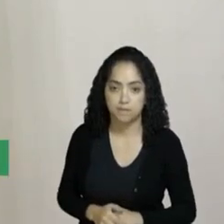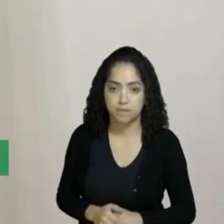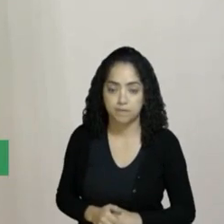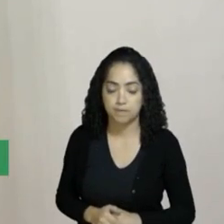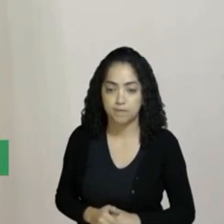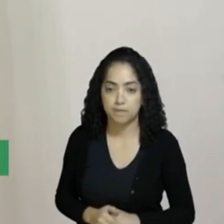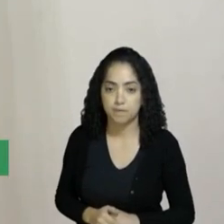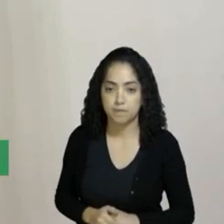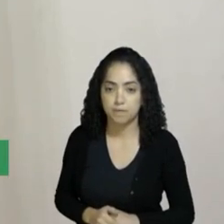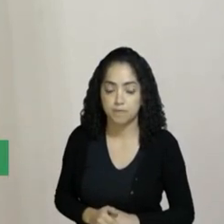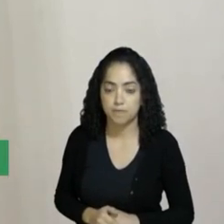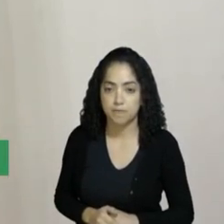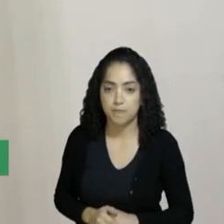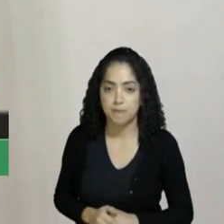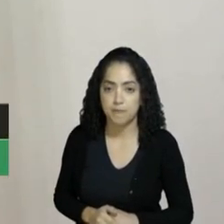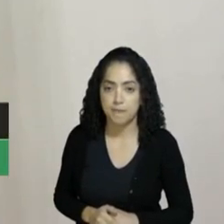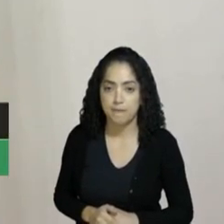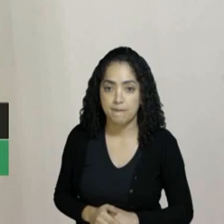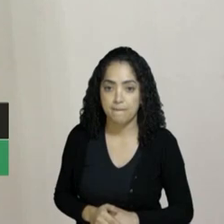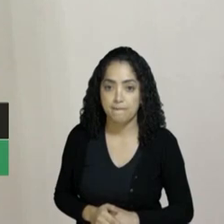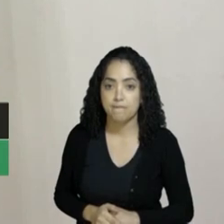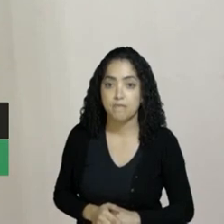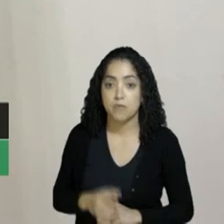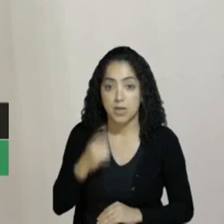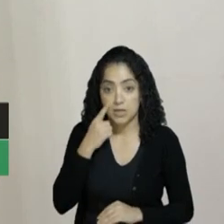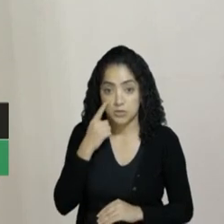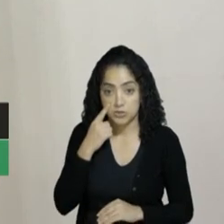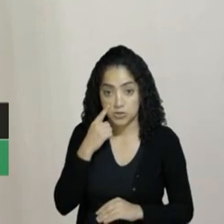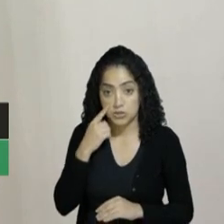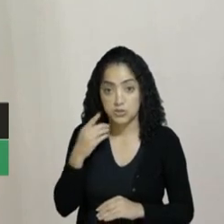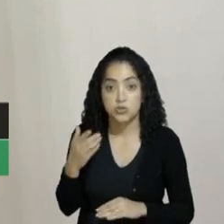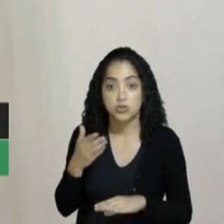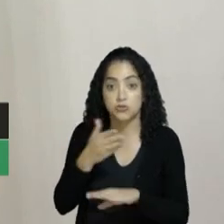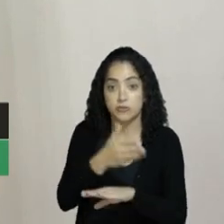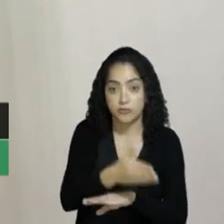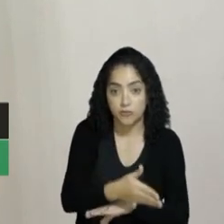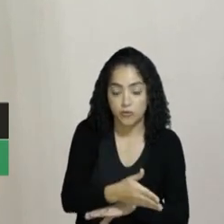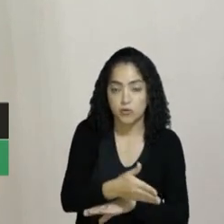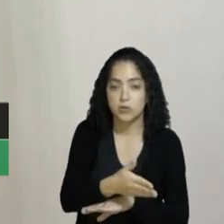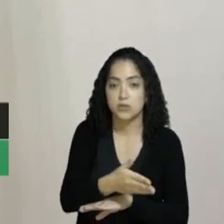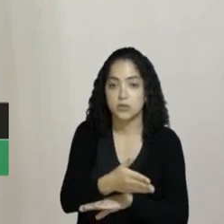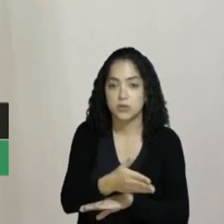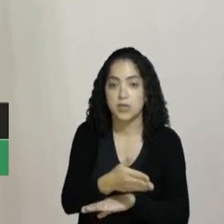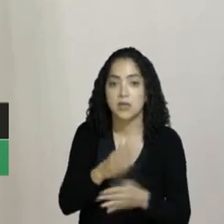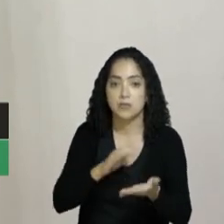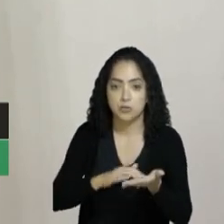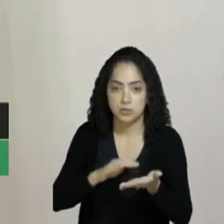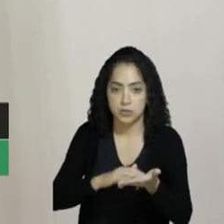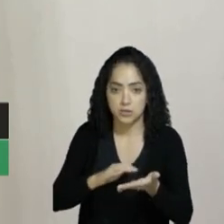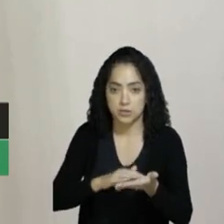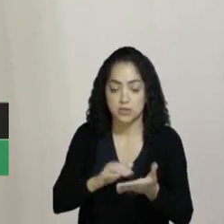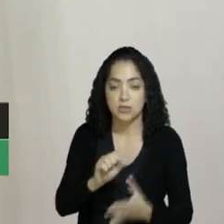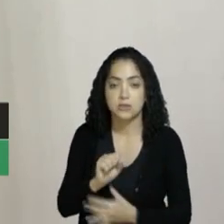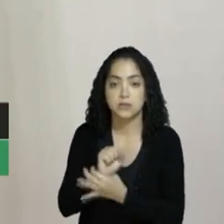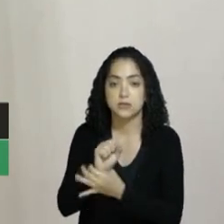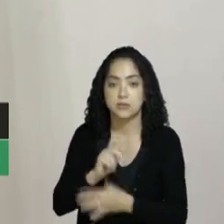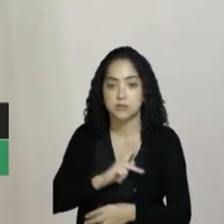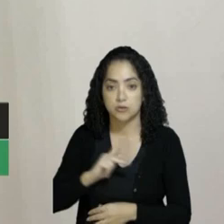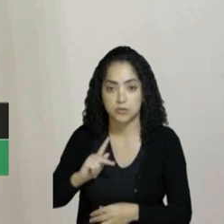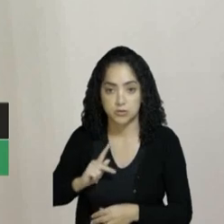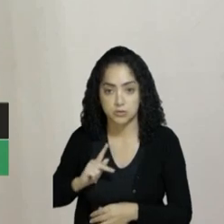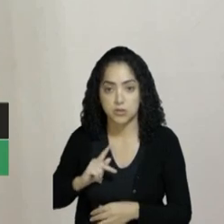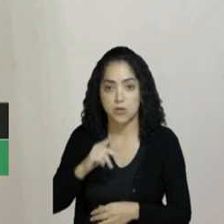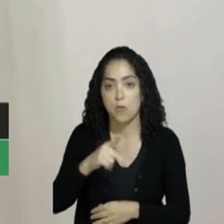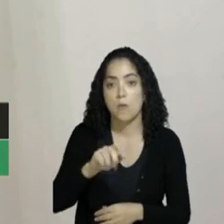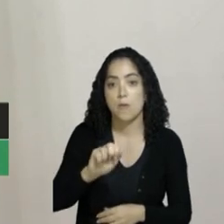Mário Mota. Muito bem lembrado. Fizemos uma visita há alguns dias para o secretário da Segurança Pública, o Paulo César, e ele falou